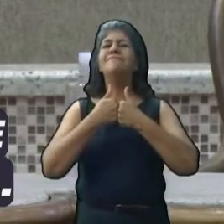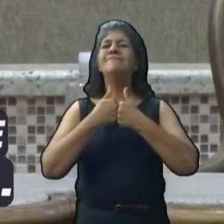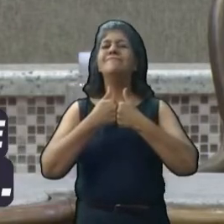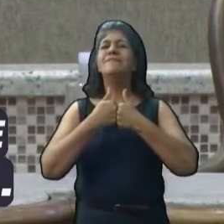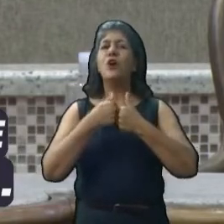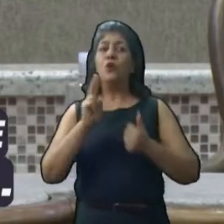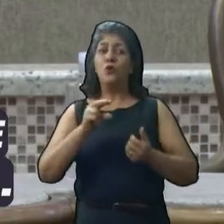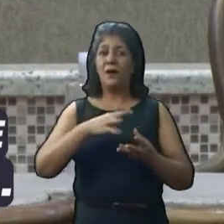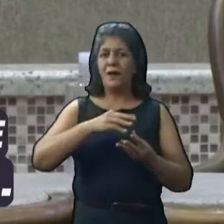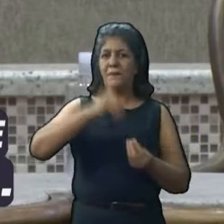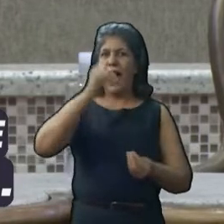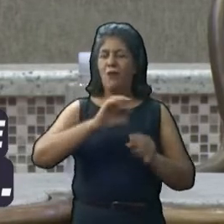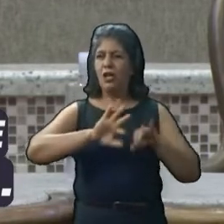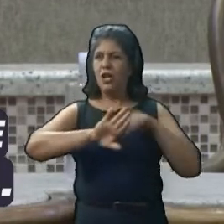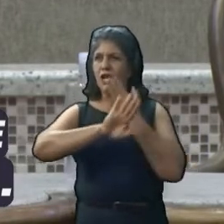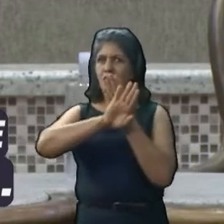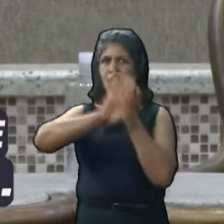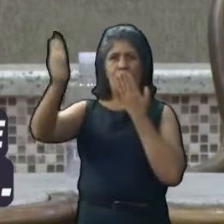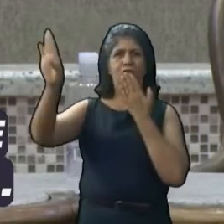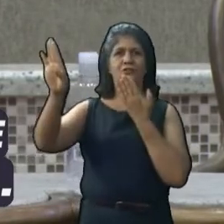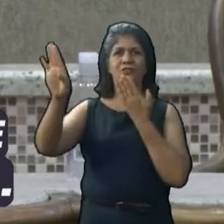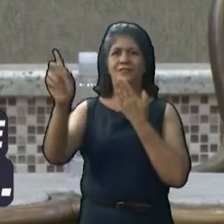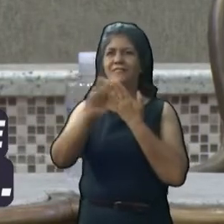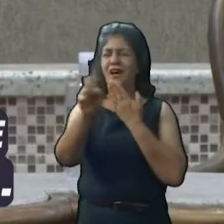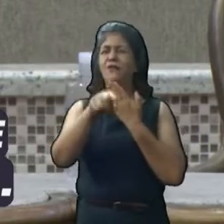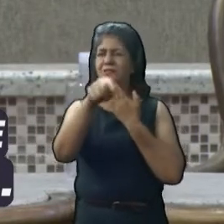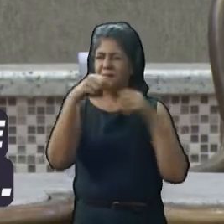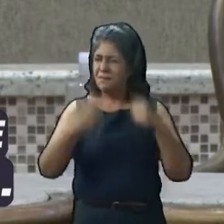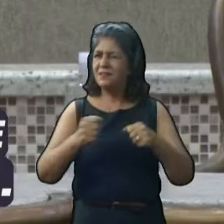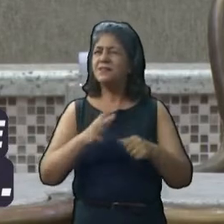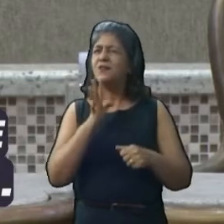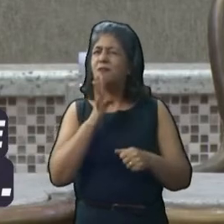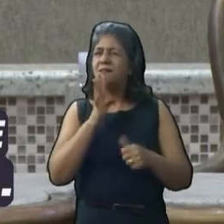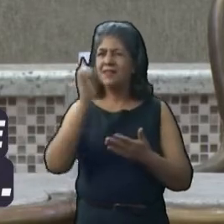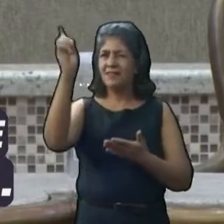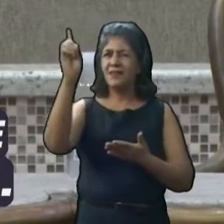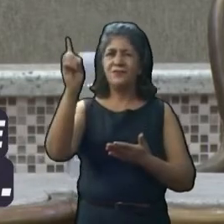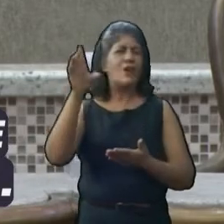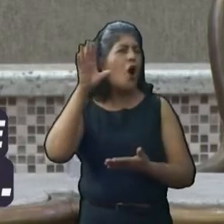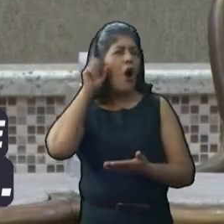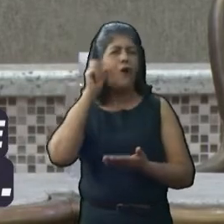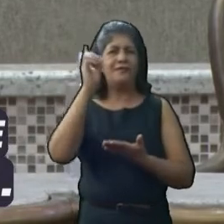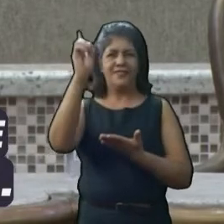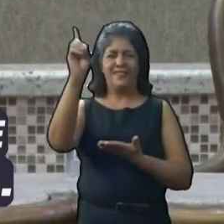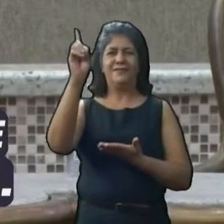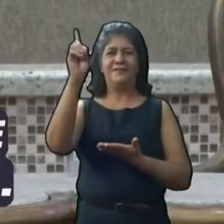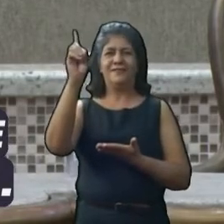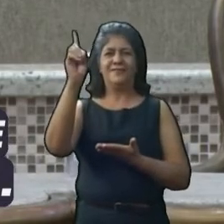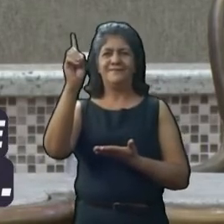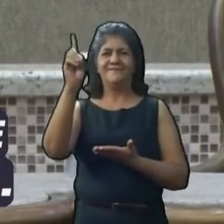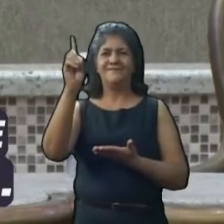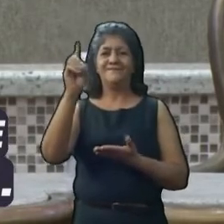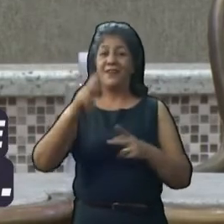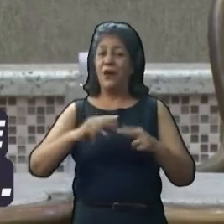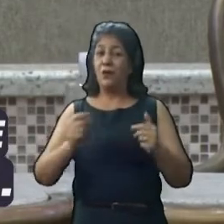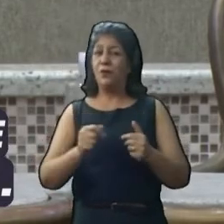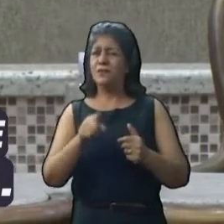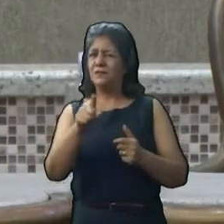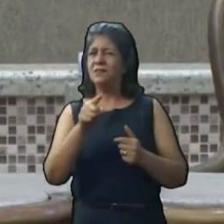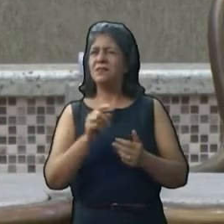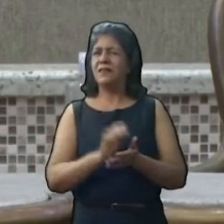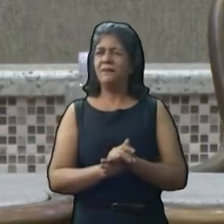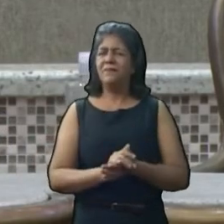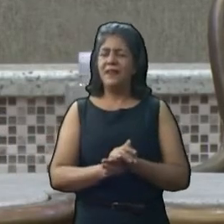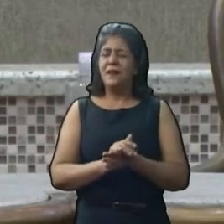te segue de longe uma coisa é você saber sobre deus você ouvir sobre deus outra coisa é você